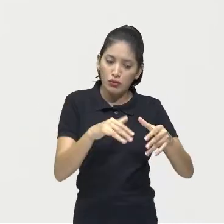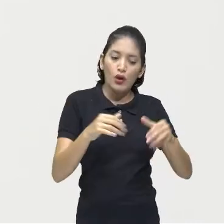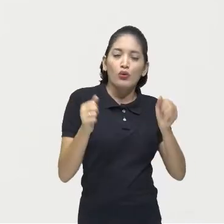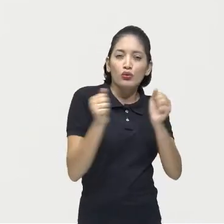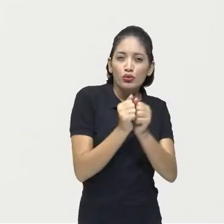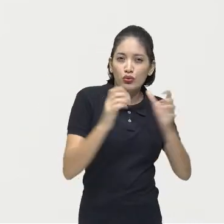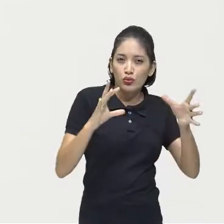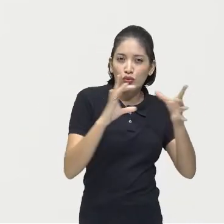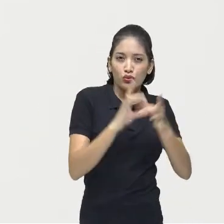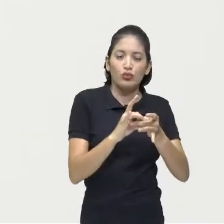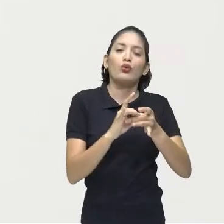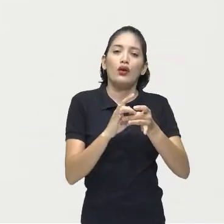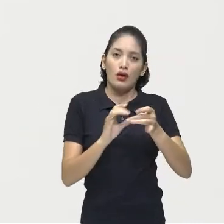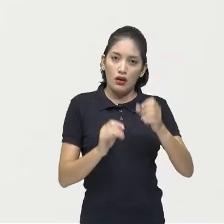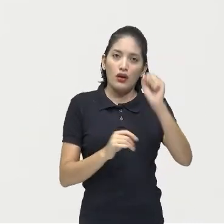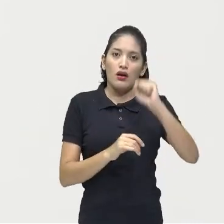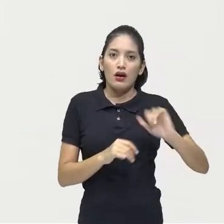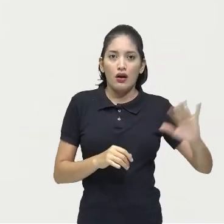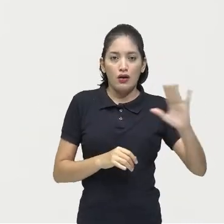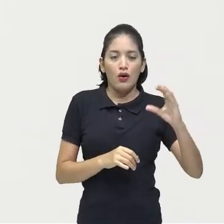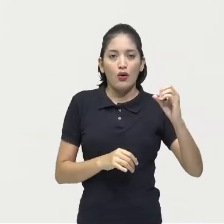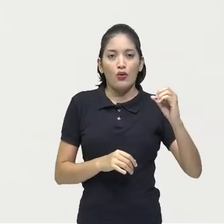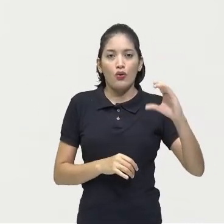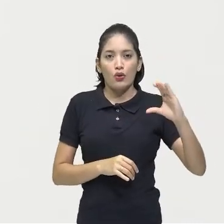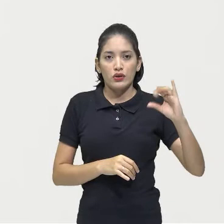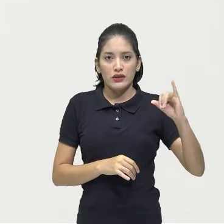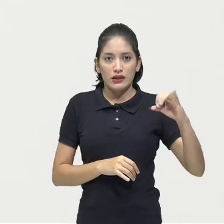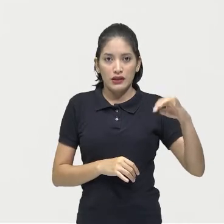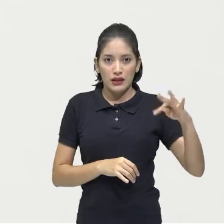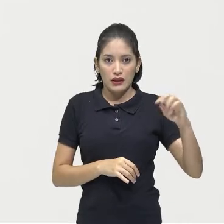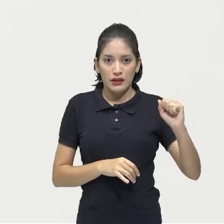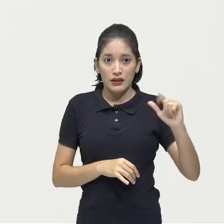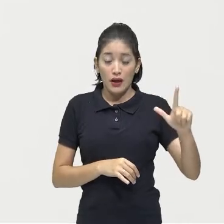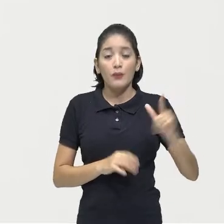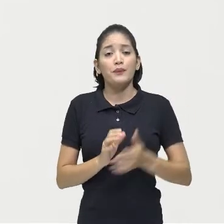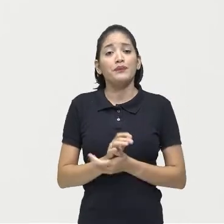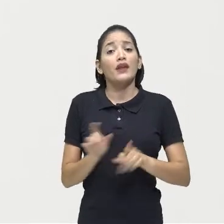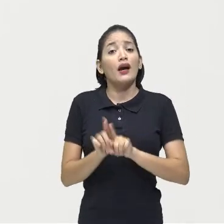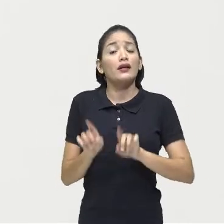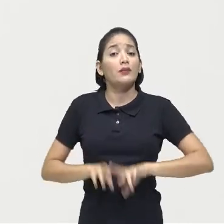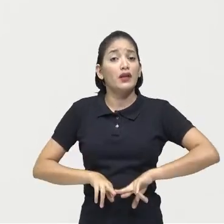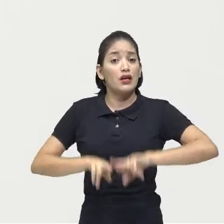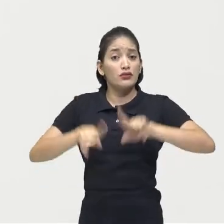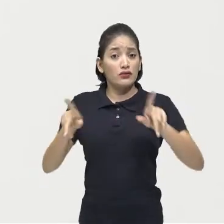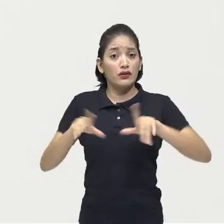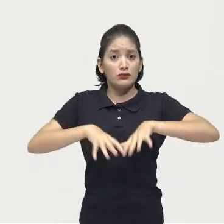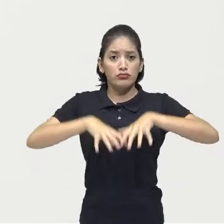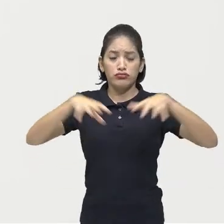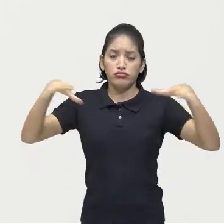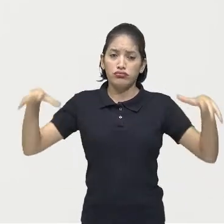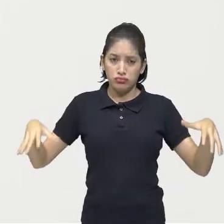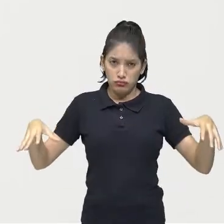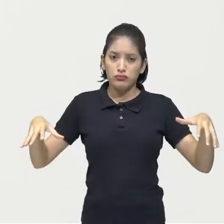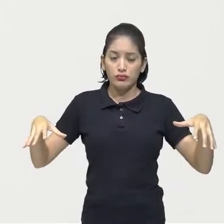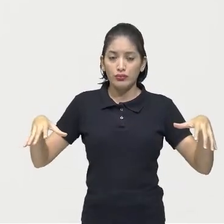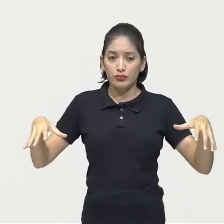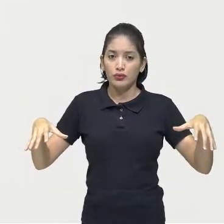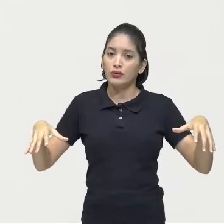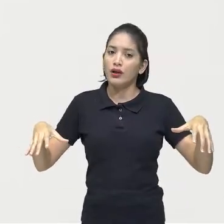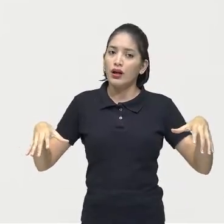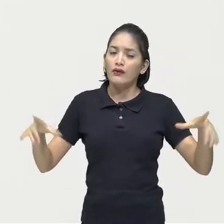Europa Ocidental. Aí temos a diferença entre essas duas porções da Europa, elas